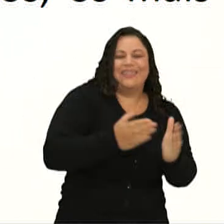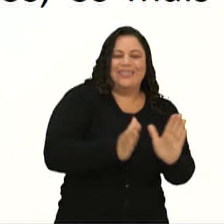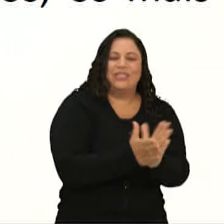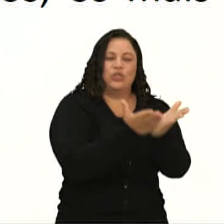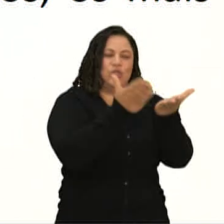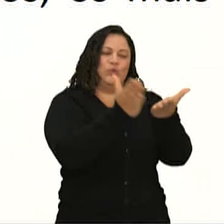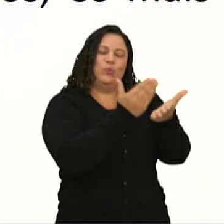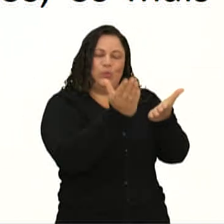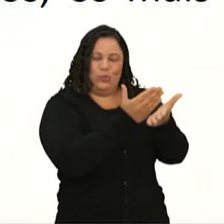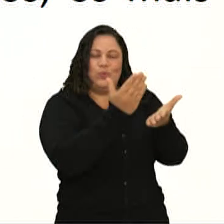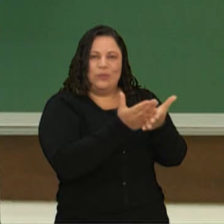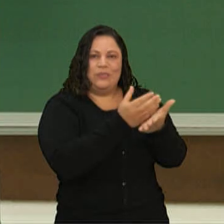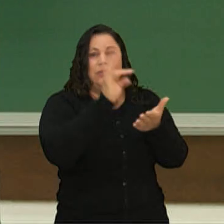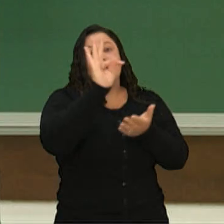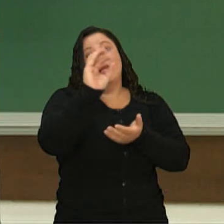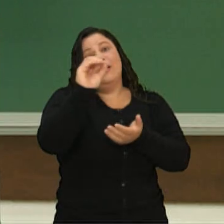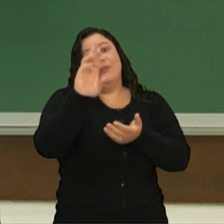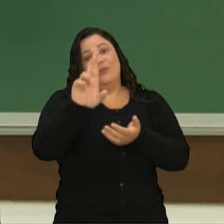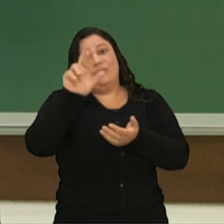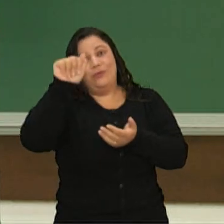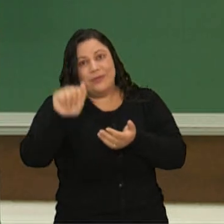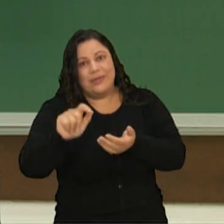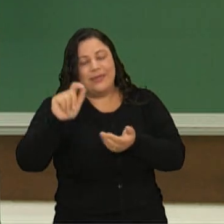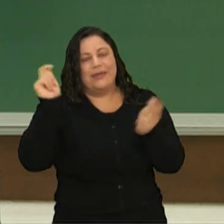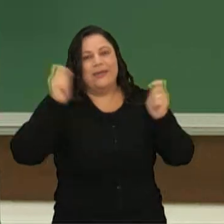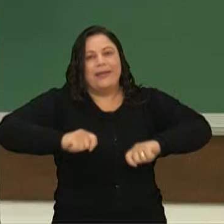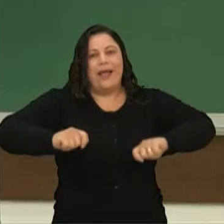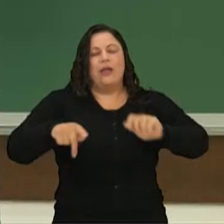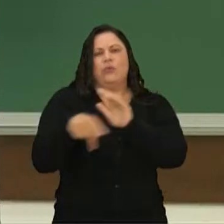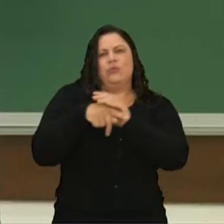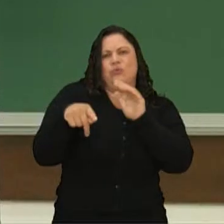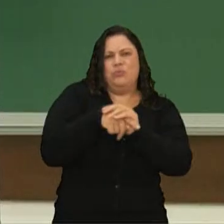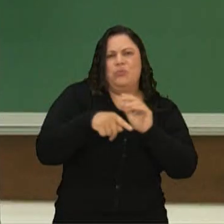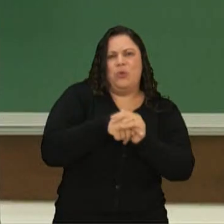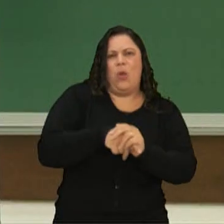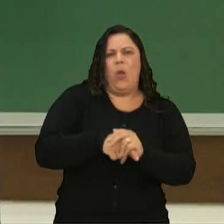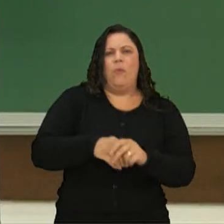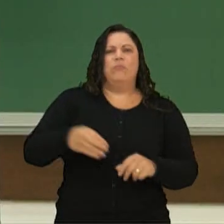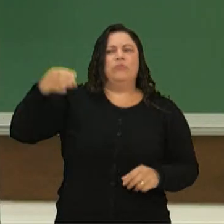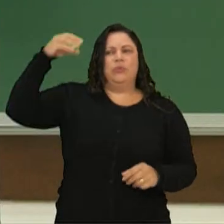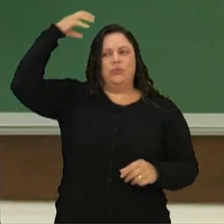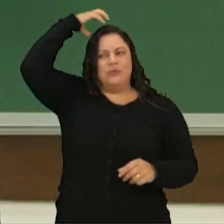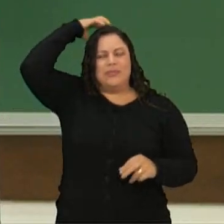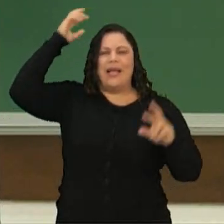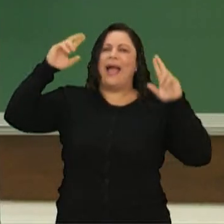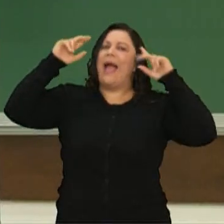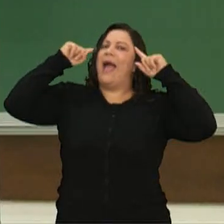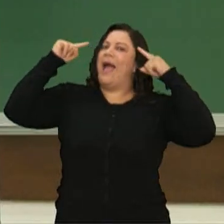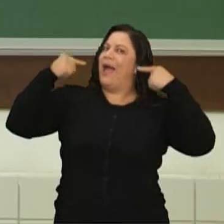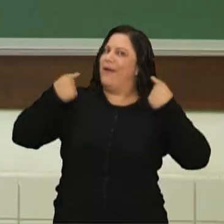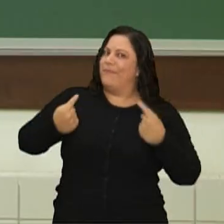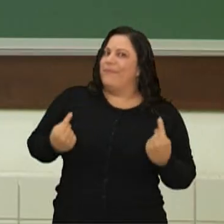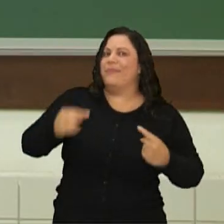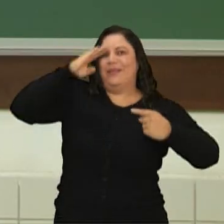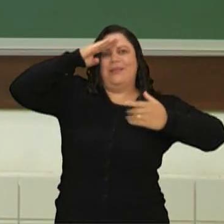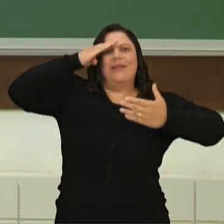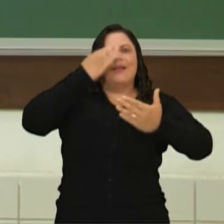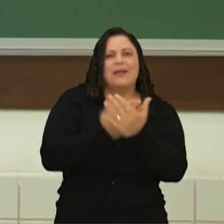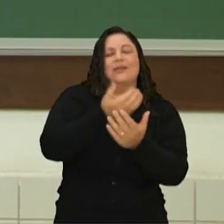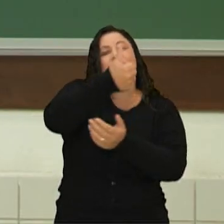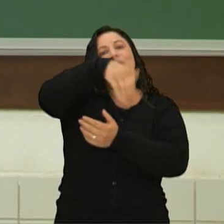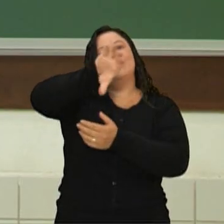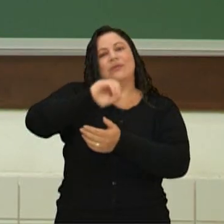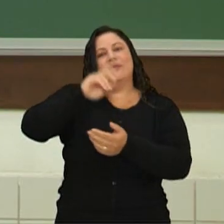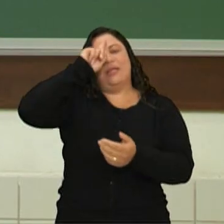613 mandamentos, segundo experientes rabinos, os mais importantes são os 10 mandamentos, aqueles 10 mandamentos que a gente já